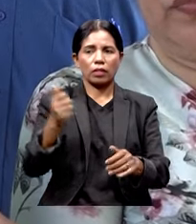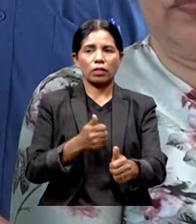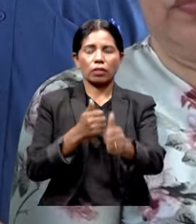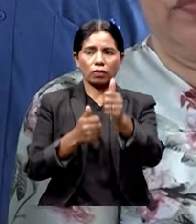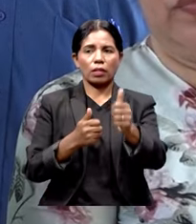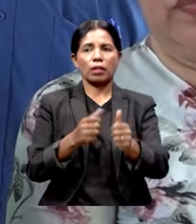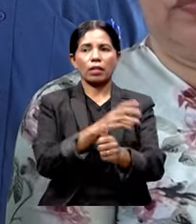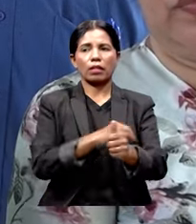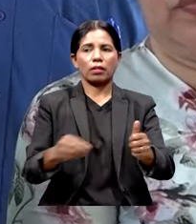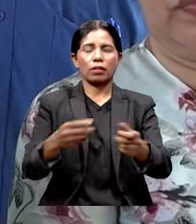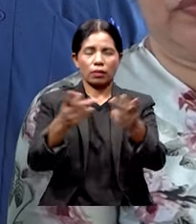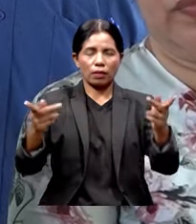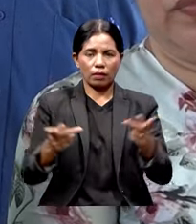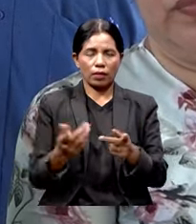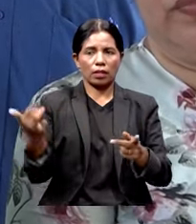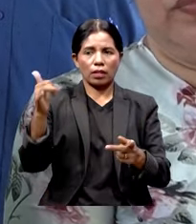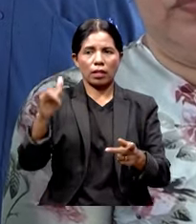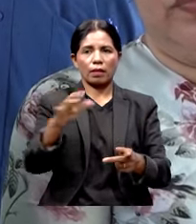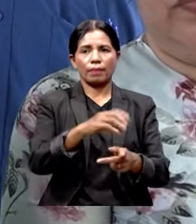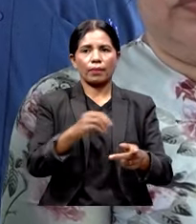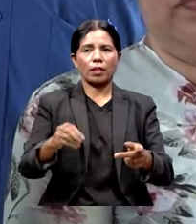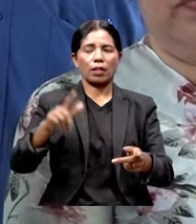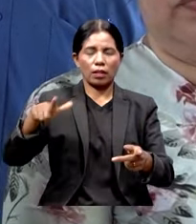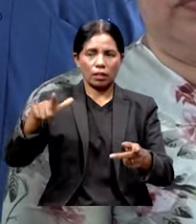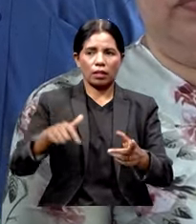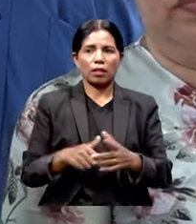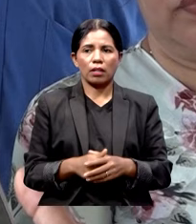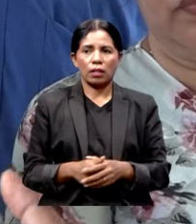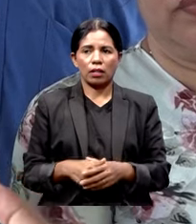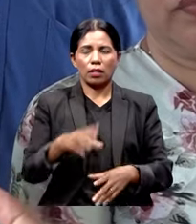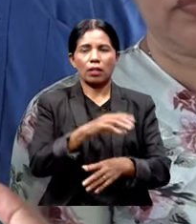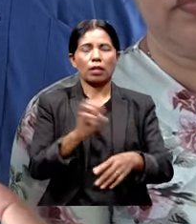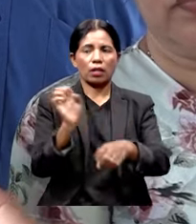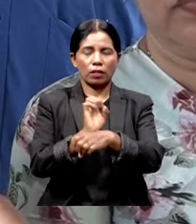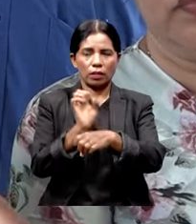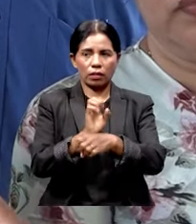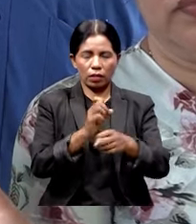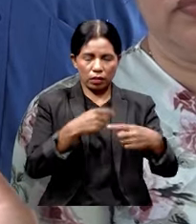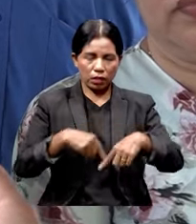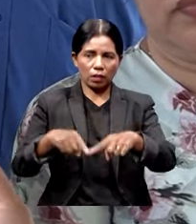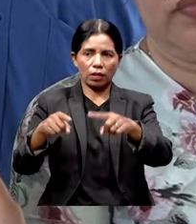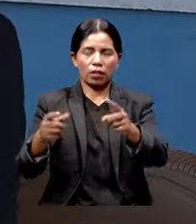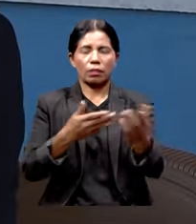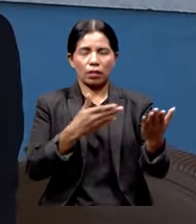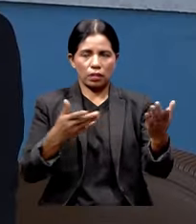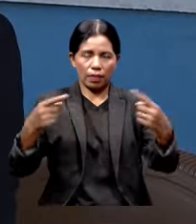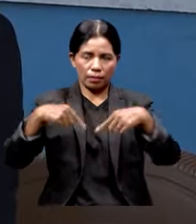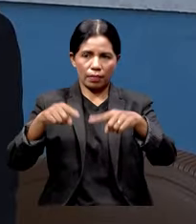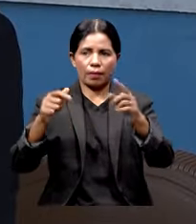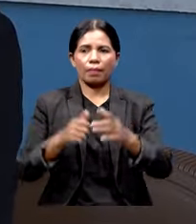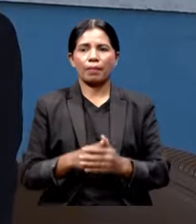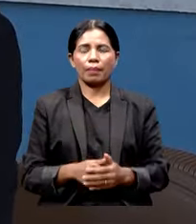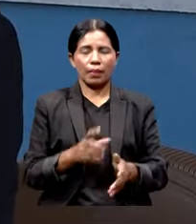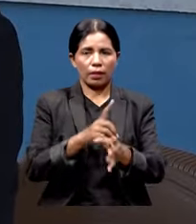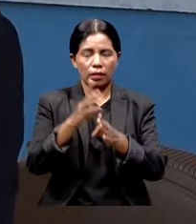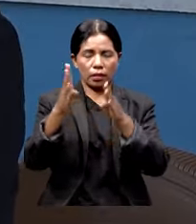Quedas, armazenamento, Nebe, Manca, Orsida, operador econômico, Sira Sei, Rodi Sernes Samba. Além de ne